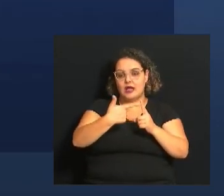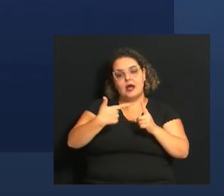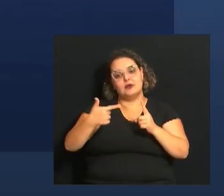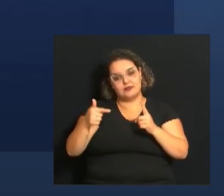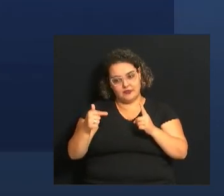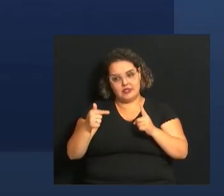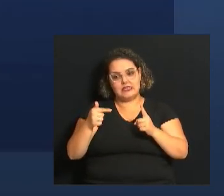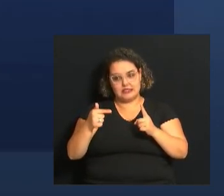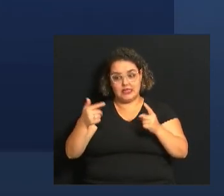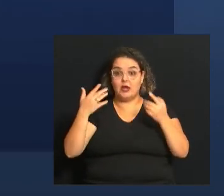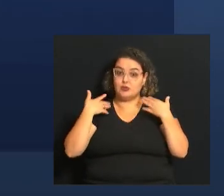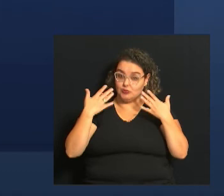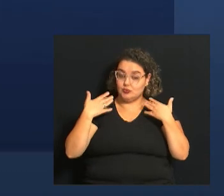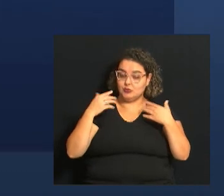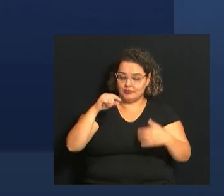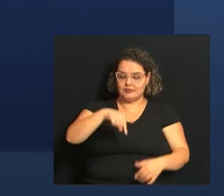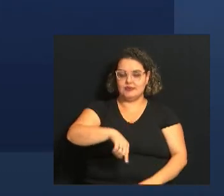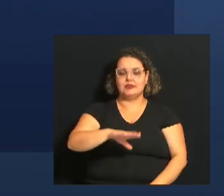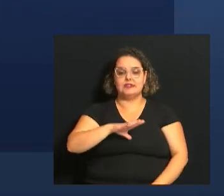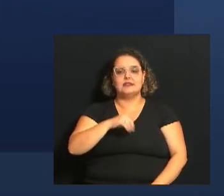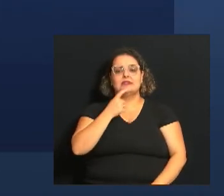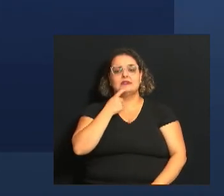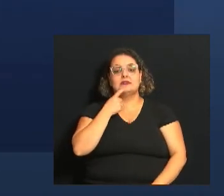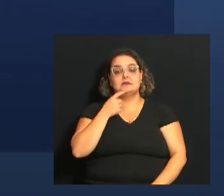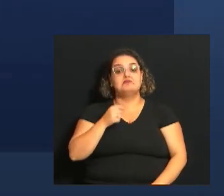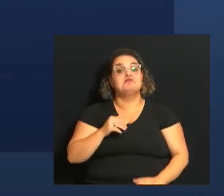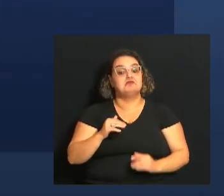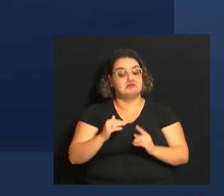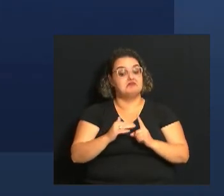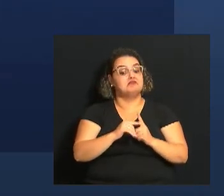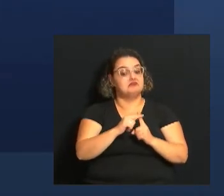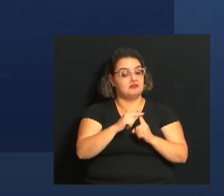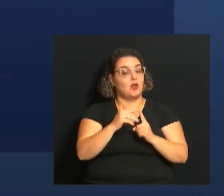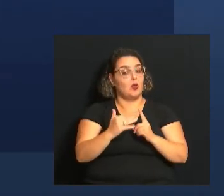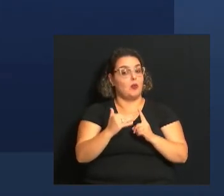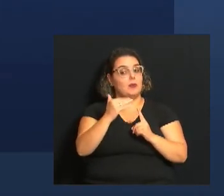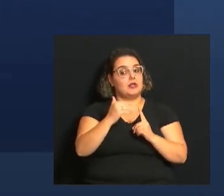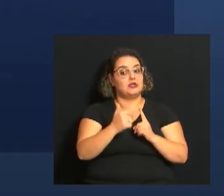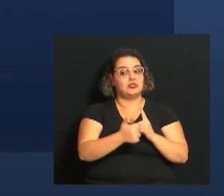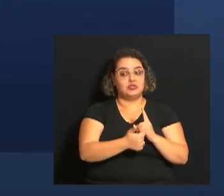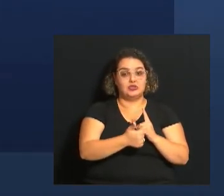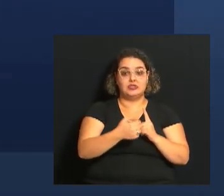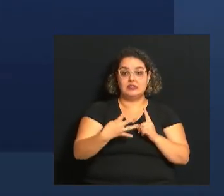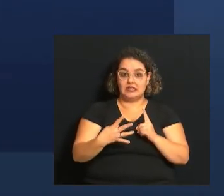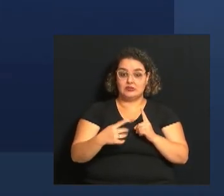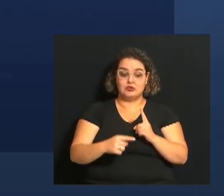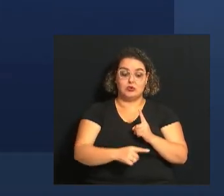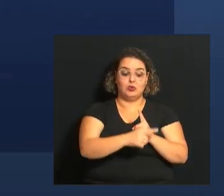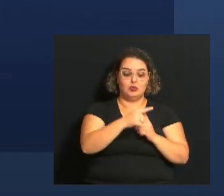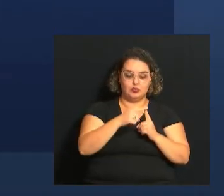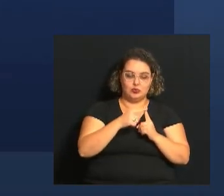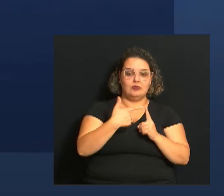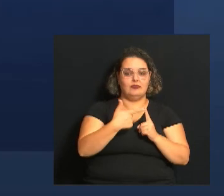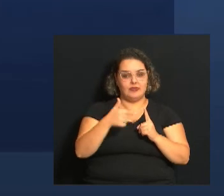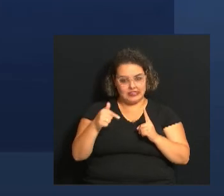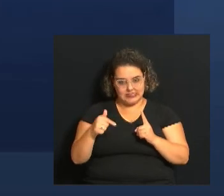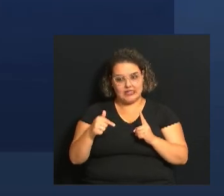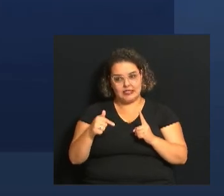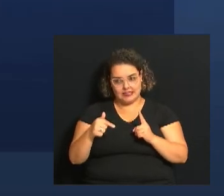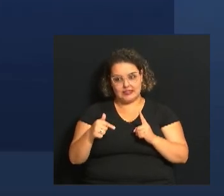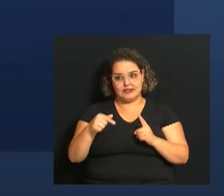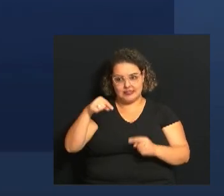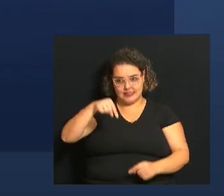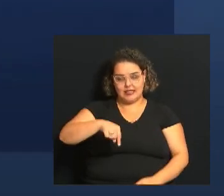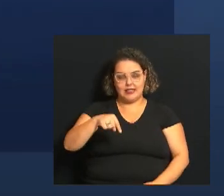aos 27 graus. Então, olha a amplitude térmica, hein? De 14 pode chegar aos 27 graus aqui